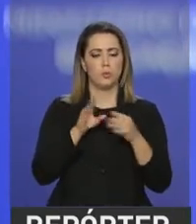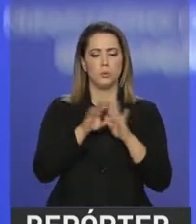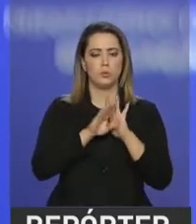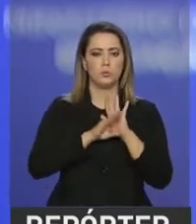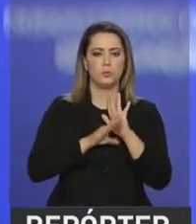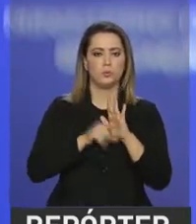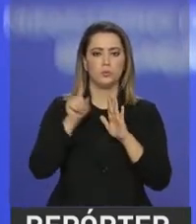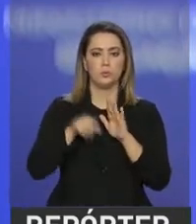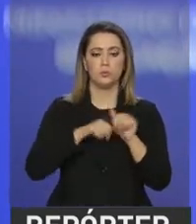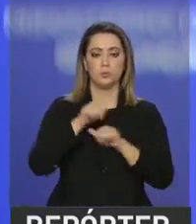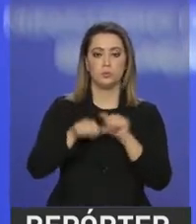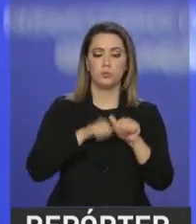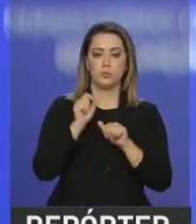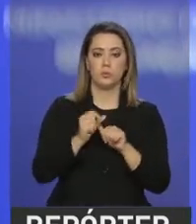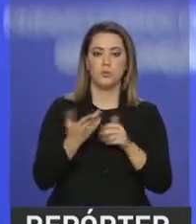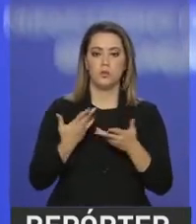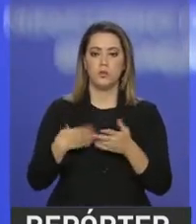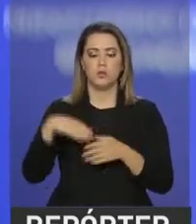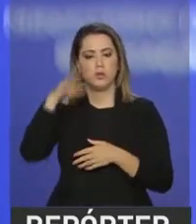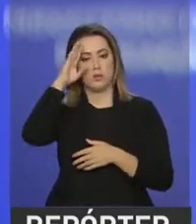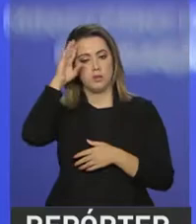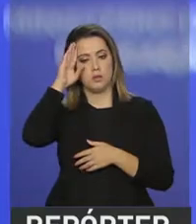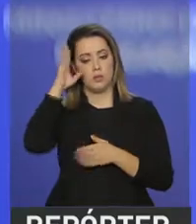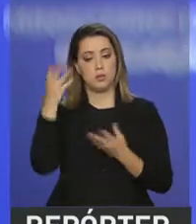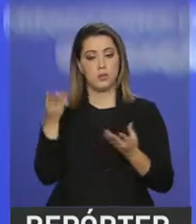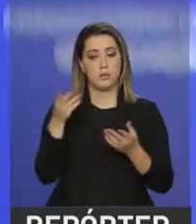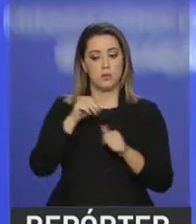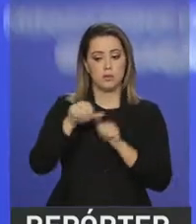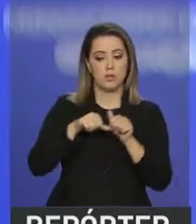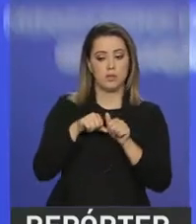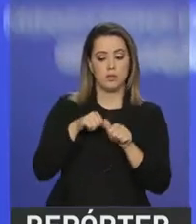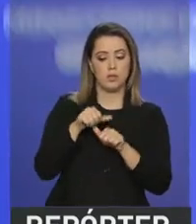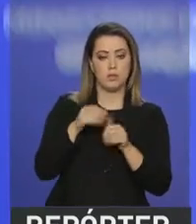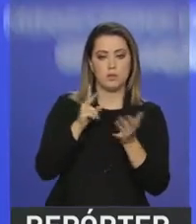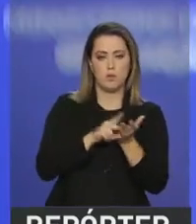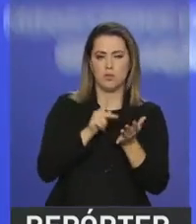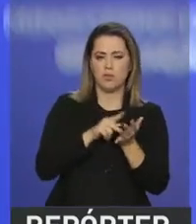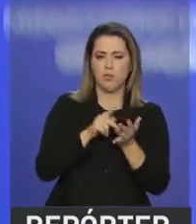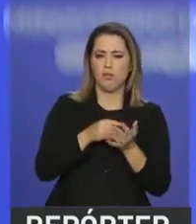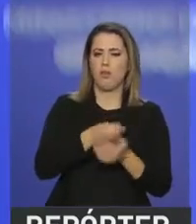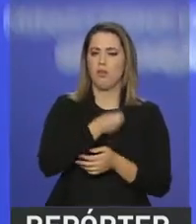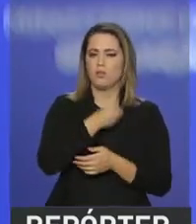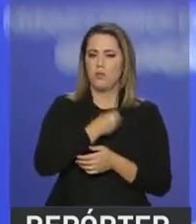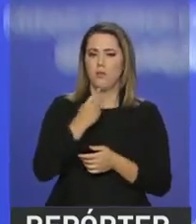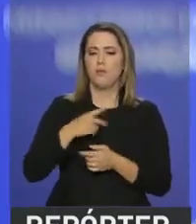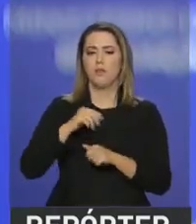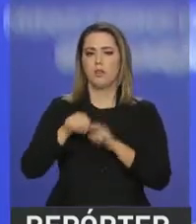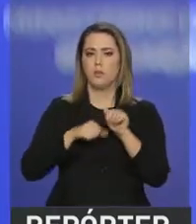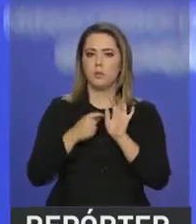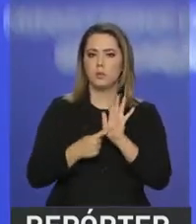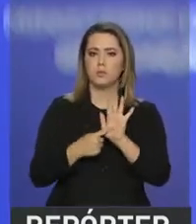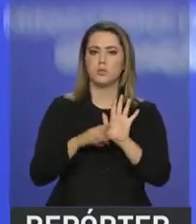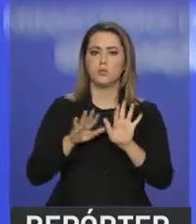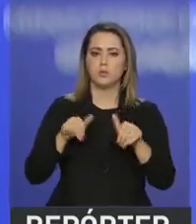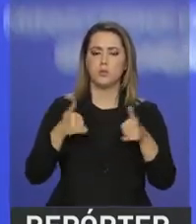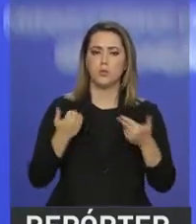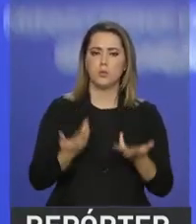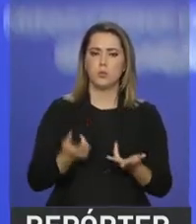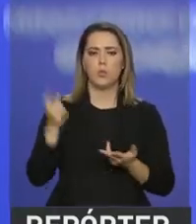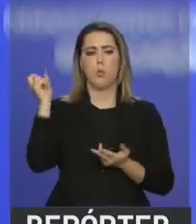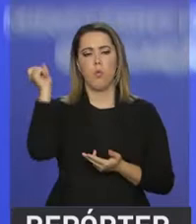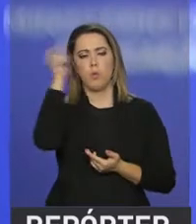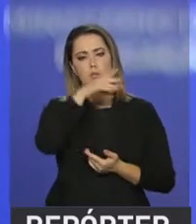é fazer essa transposição do mundo acadêmico para o mundo real mostrar a realidade do dia-a-dia de ser um empresário devia de ser um